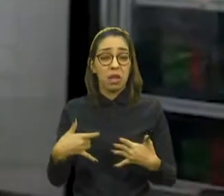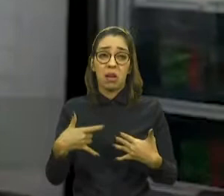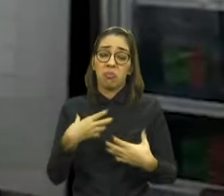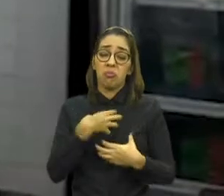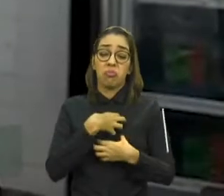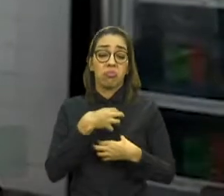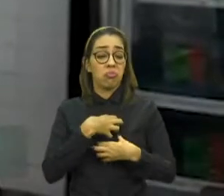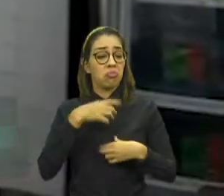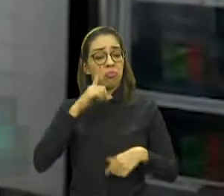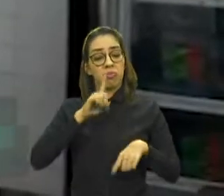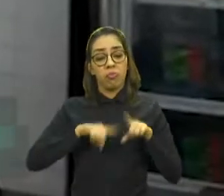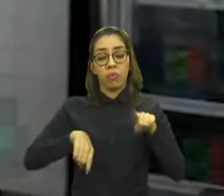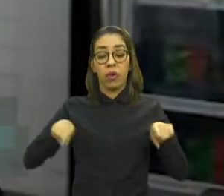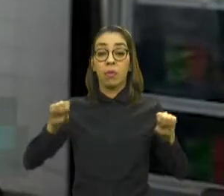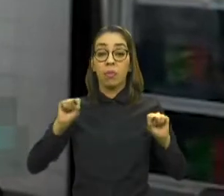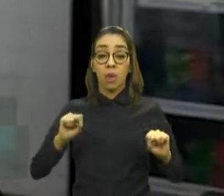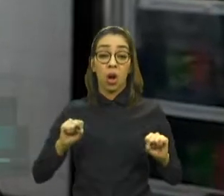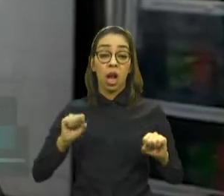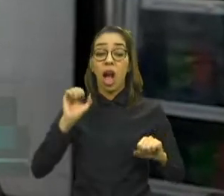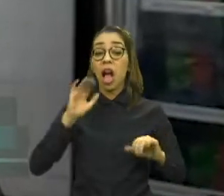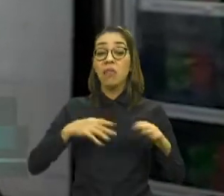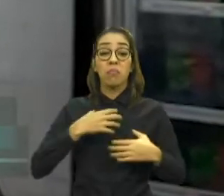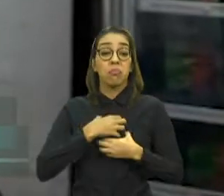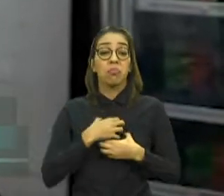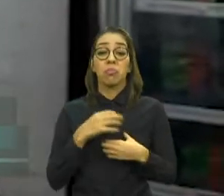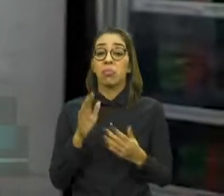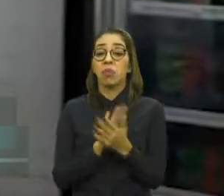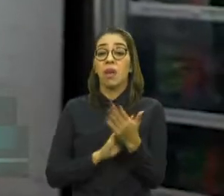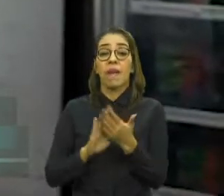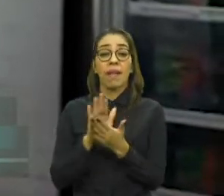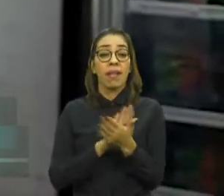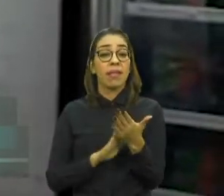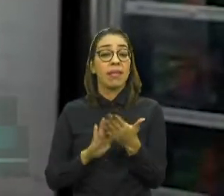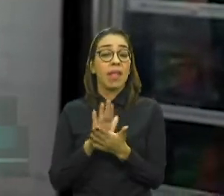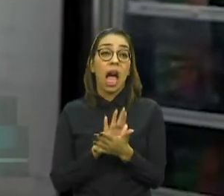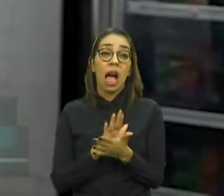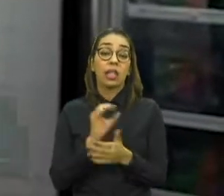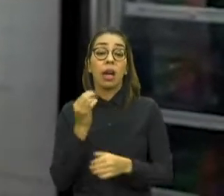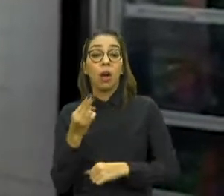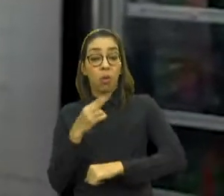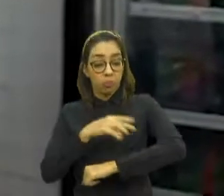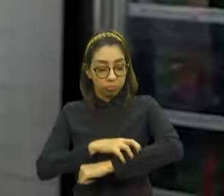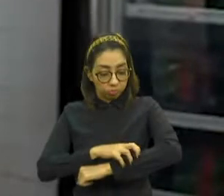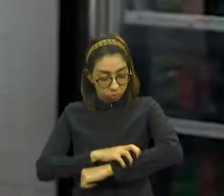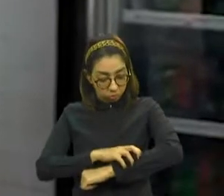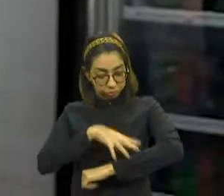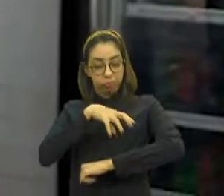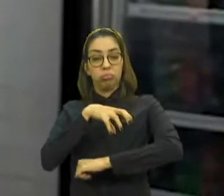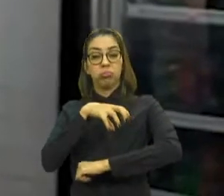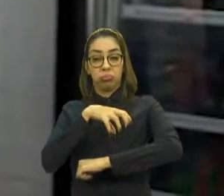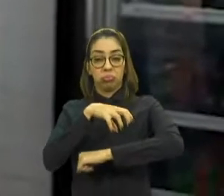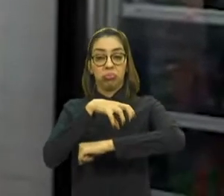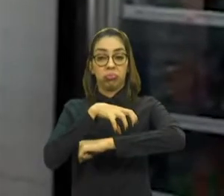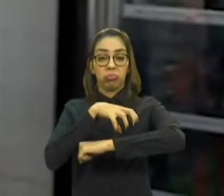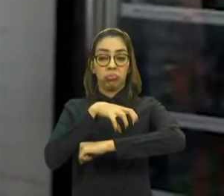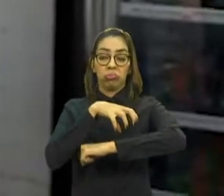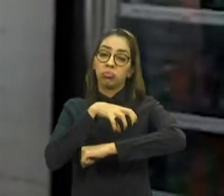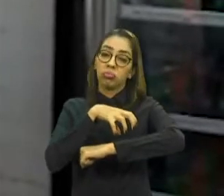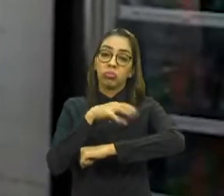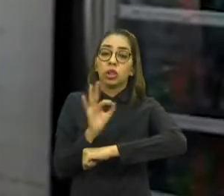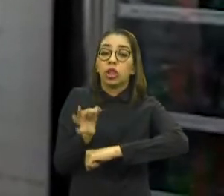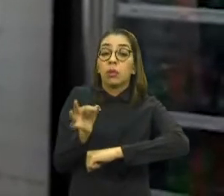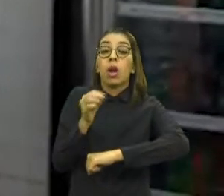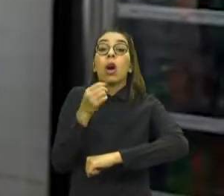inicialmente ser até assintomáticos, levar a um leve inchaço do local da picada,